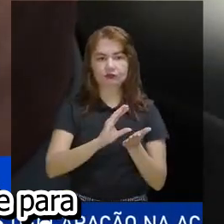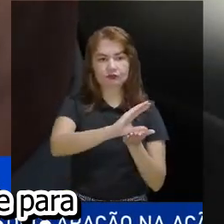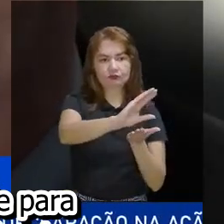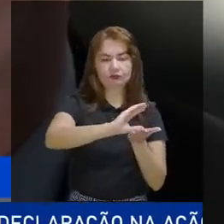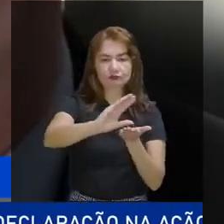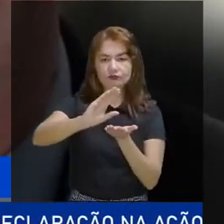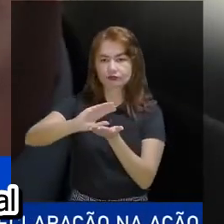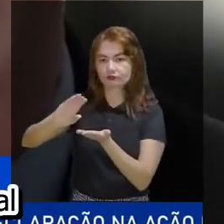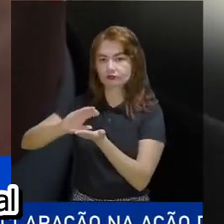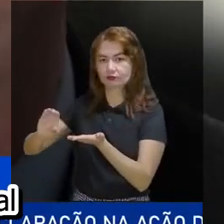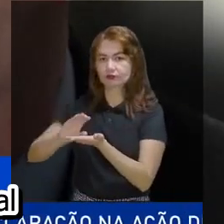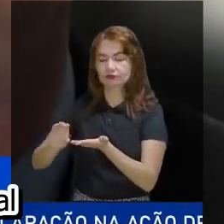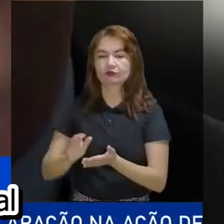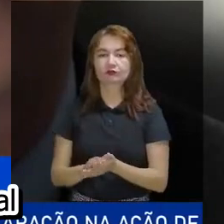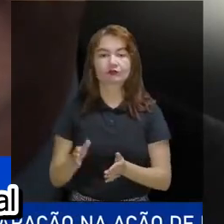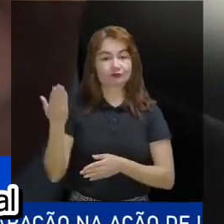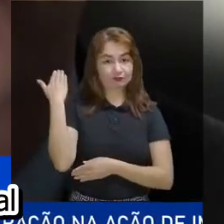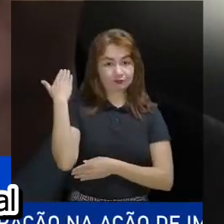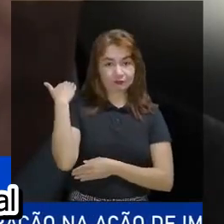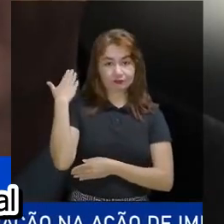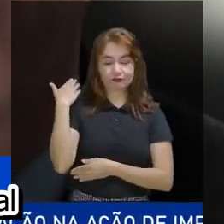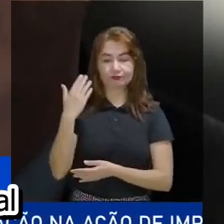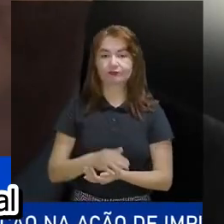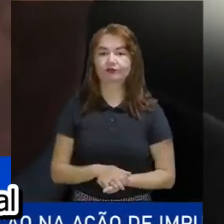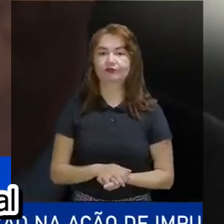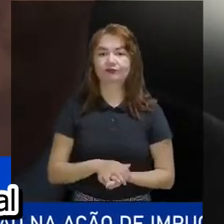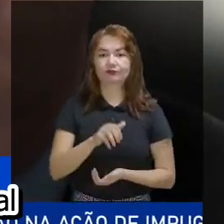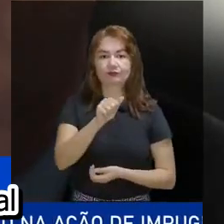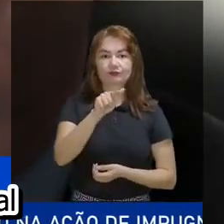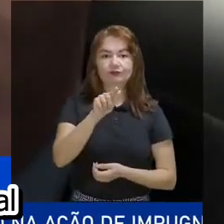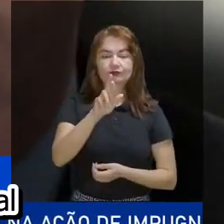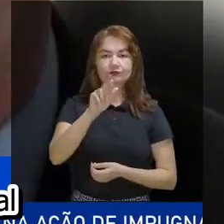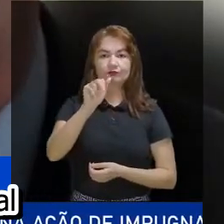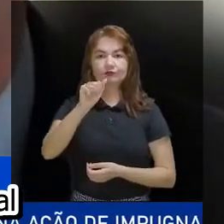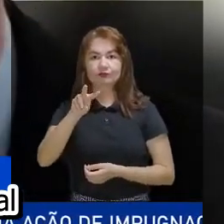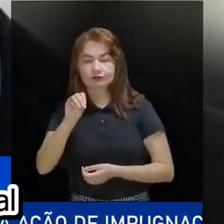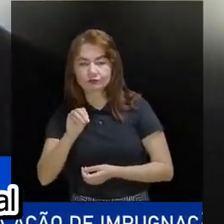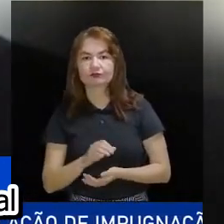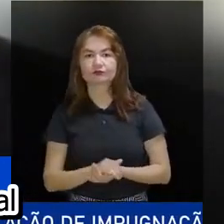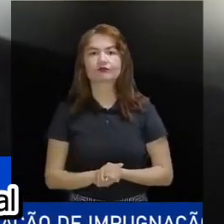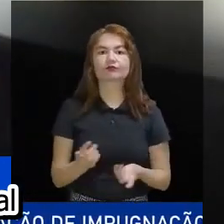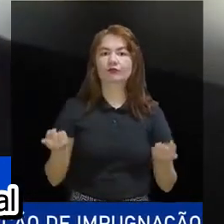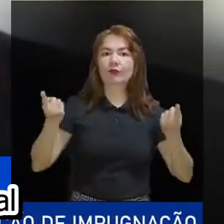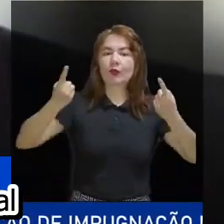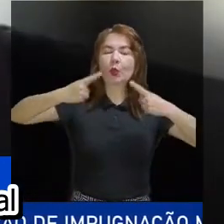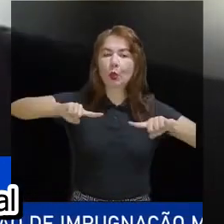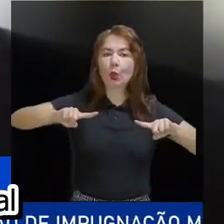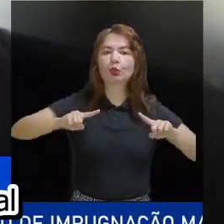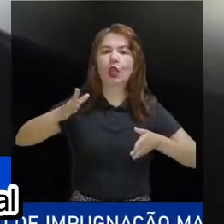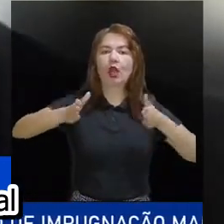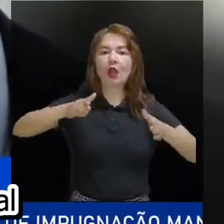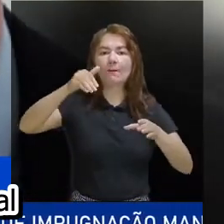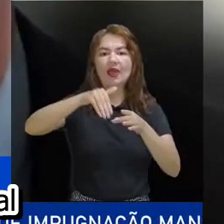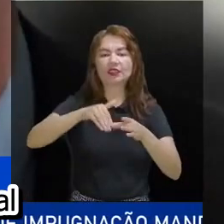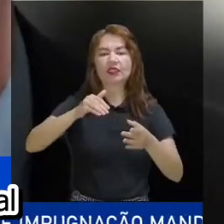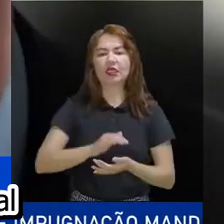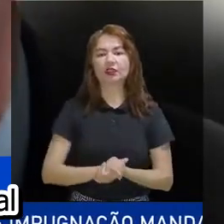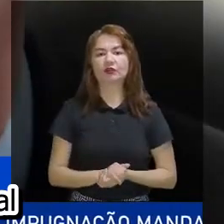às minorias. Naquele caso, tratava-se do agravo regimental na ação de impugnação de mandato eletivo